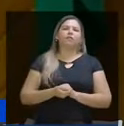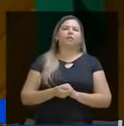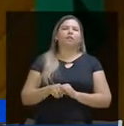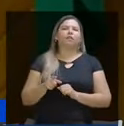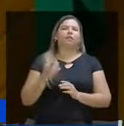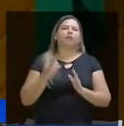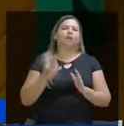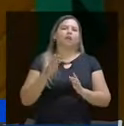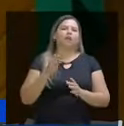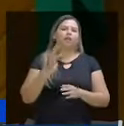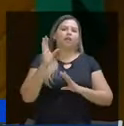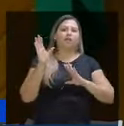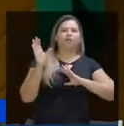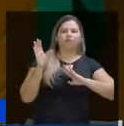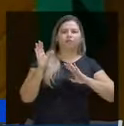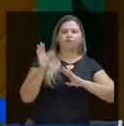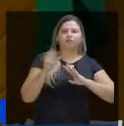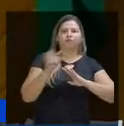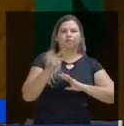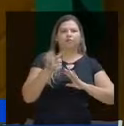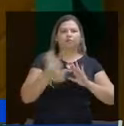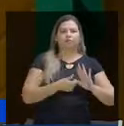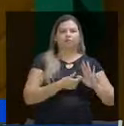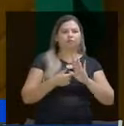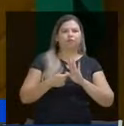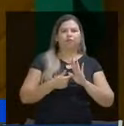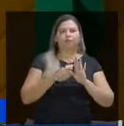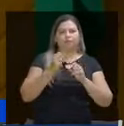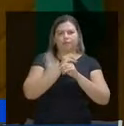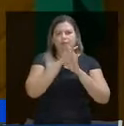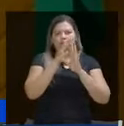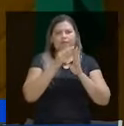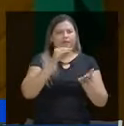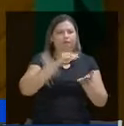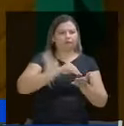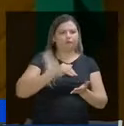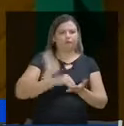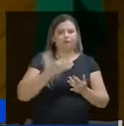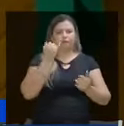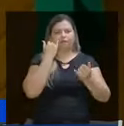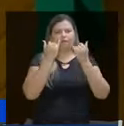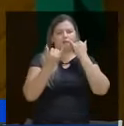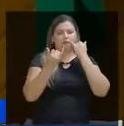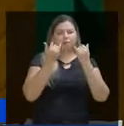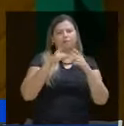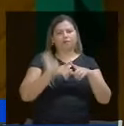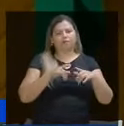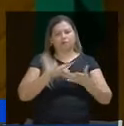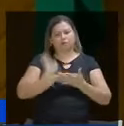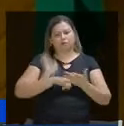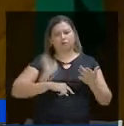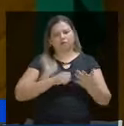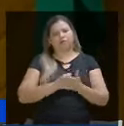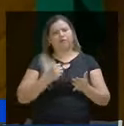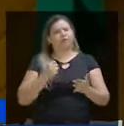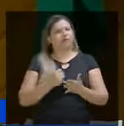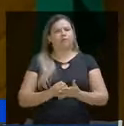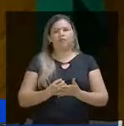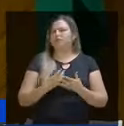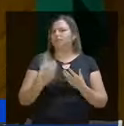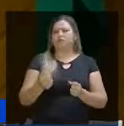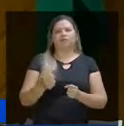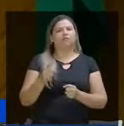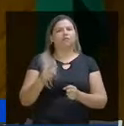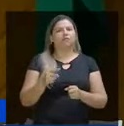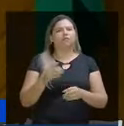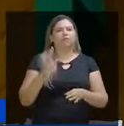campanha impede o candidato de obter a certidão de quitação eleitoral durante o curso do mandato ao qual concorreu, persistindo esses